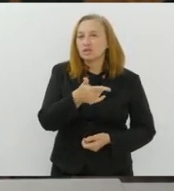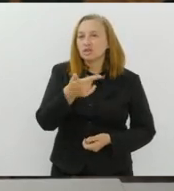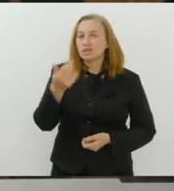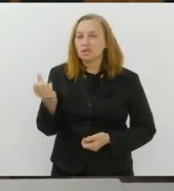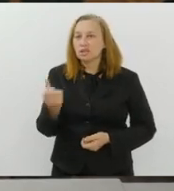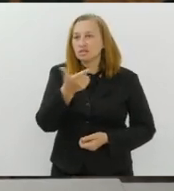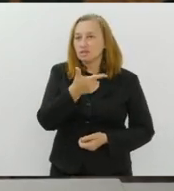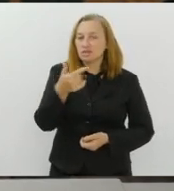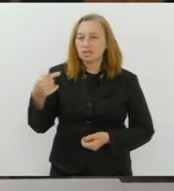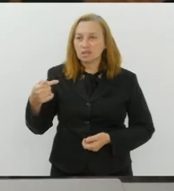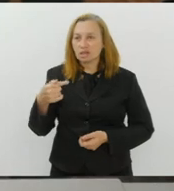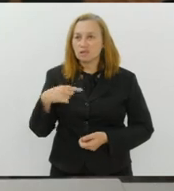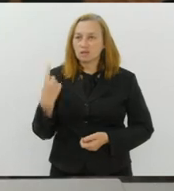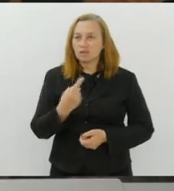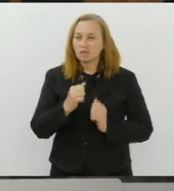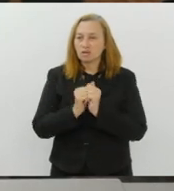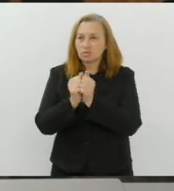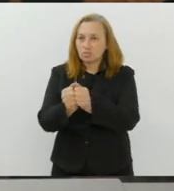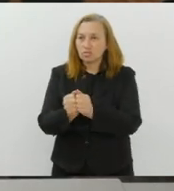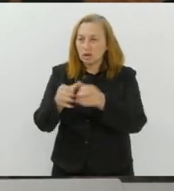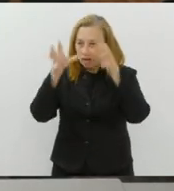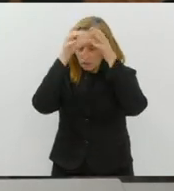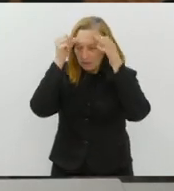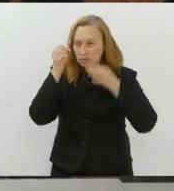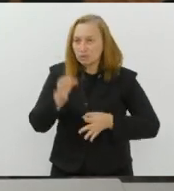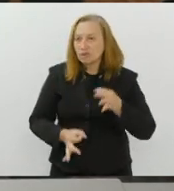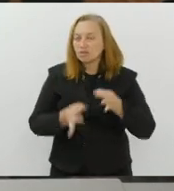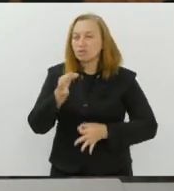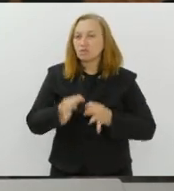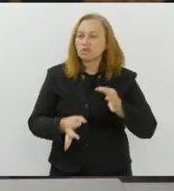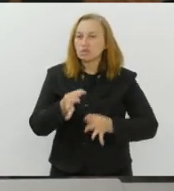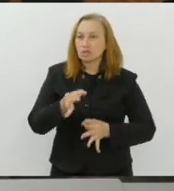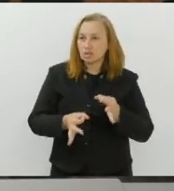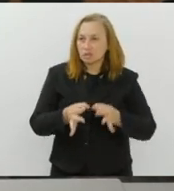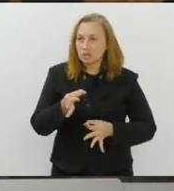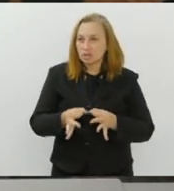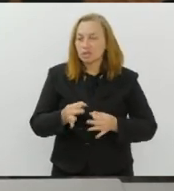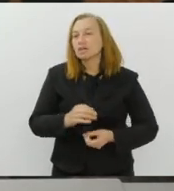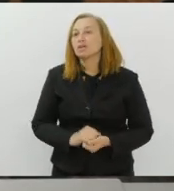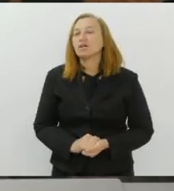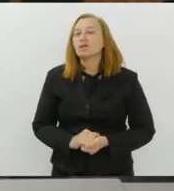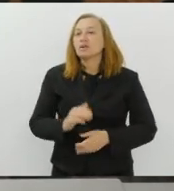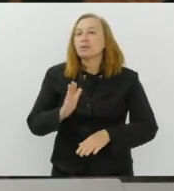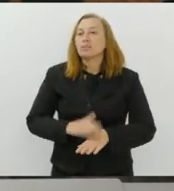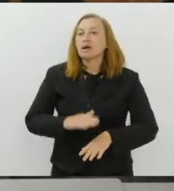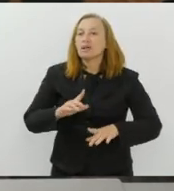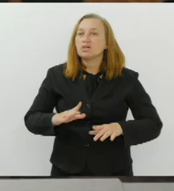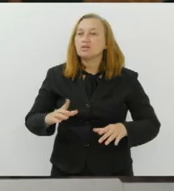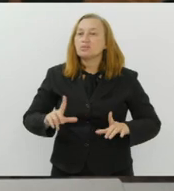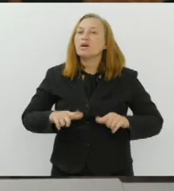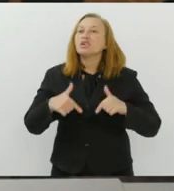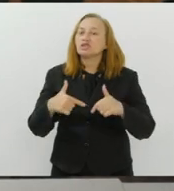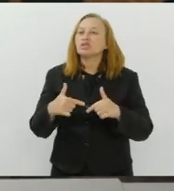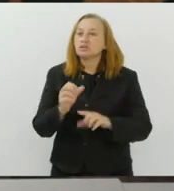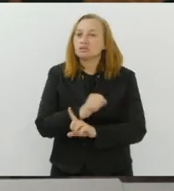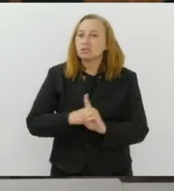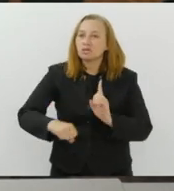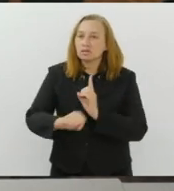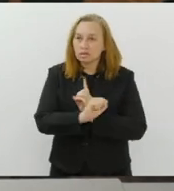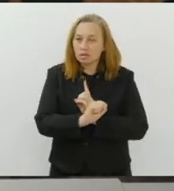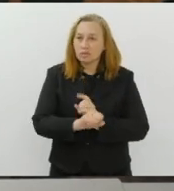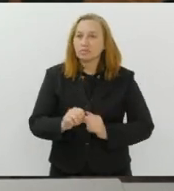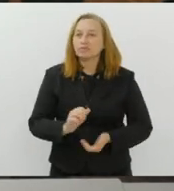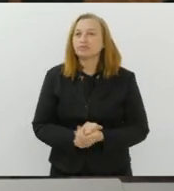27, estaremos lá no Tribunal de Justiça realizando mais uma ação social, que tem